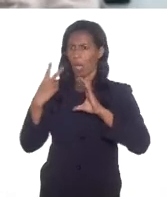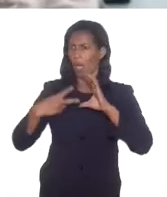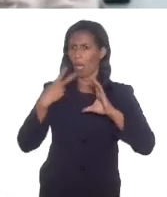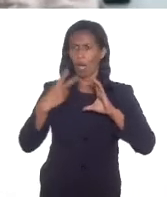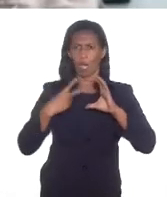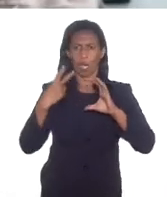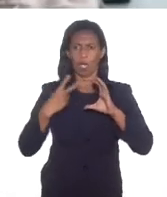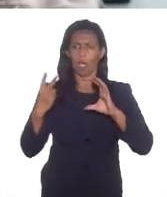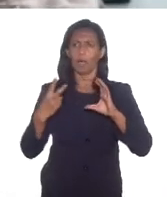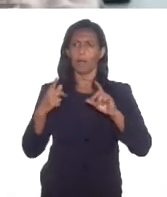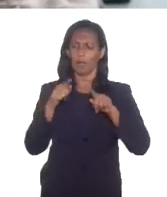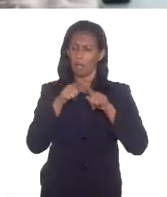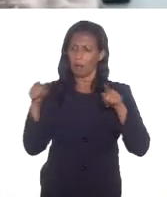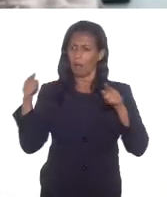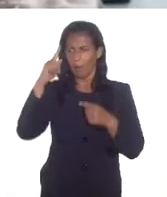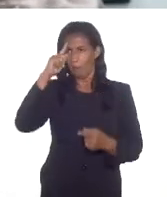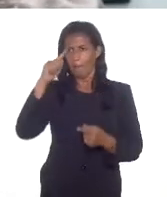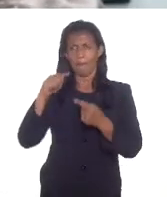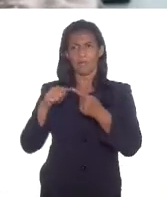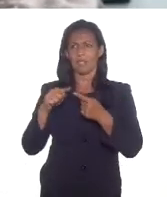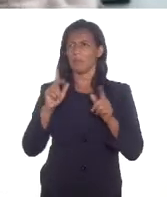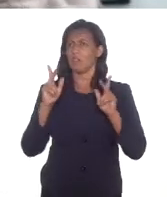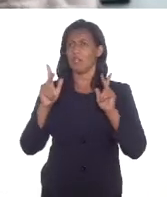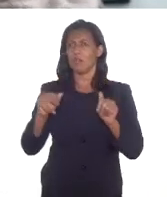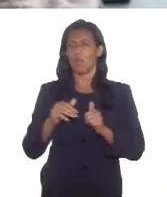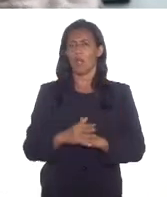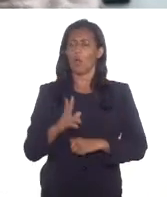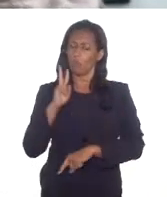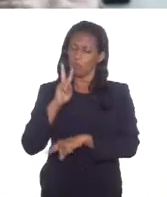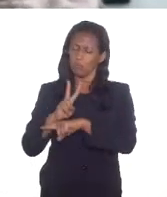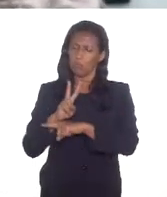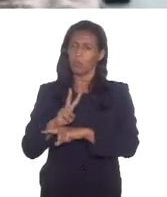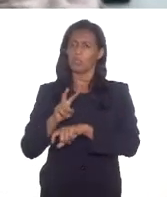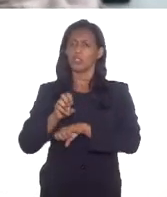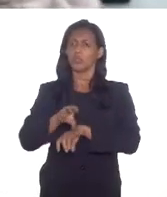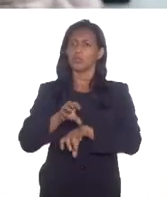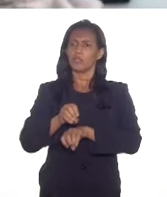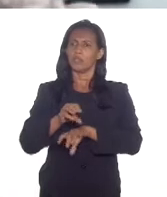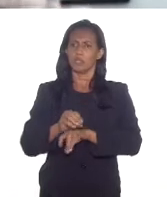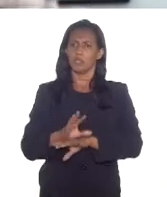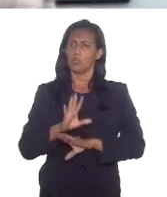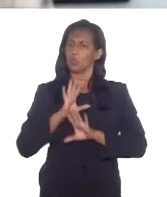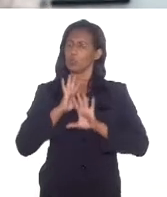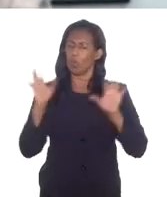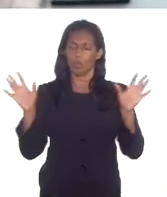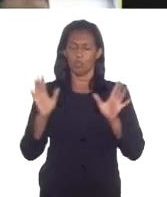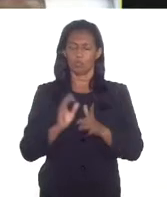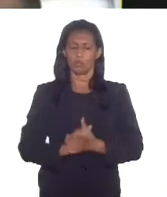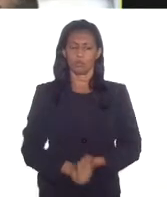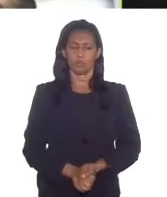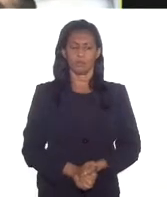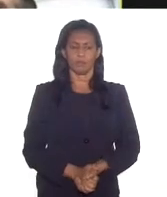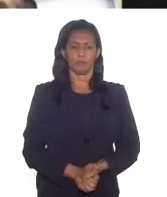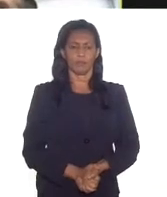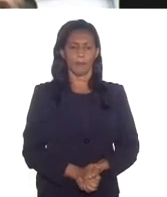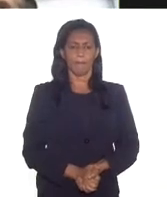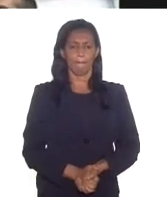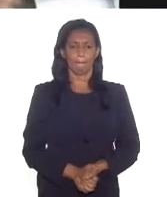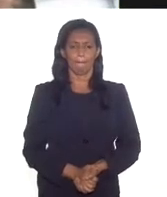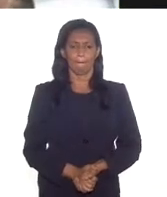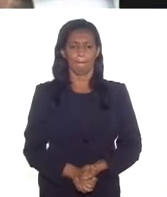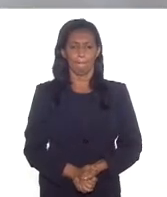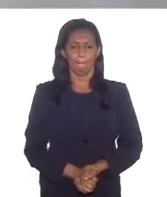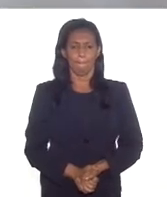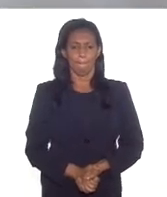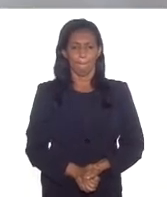linha, deputado Dionísio. Parabéns a ambos aí por preservar a educação e a todos os deputados que votaram. Só isso, presidente. Obrigado. Eu queria